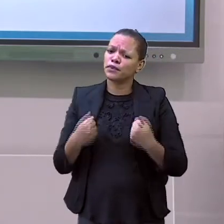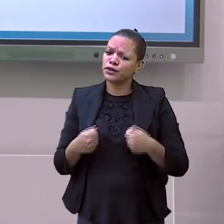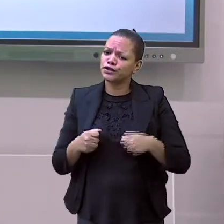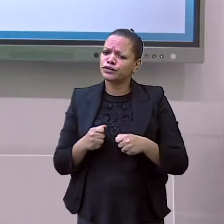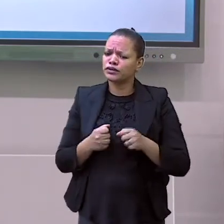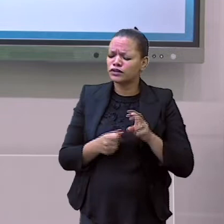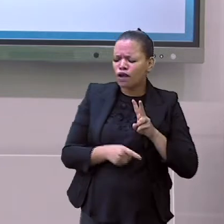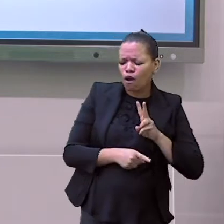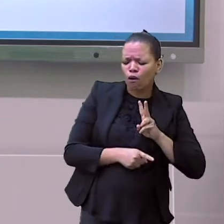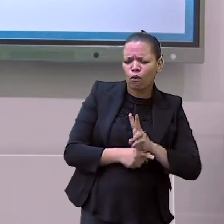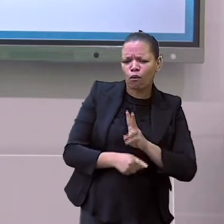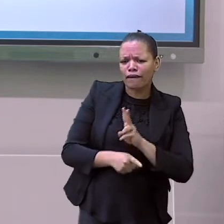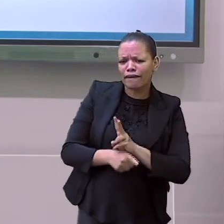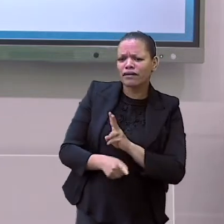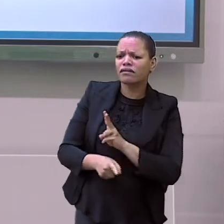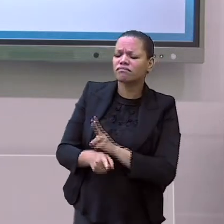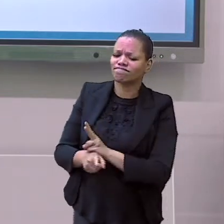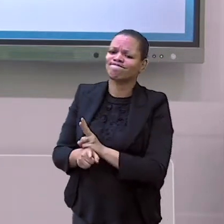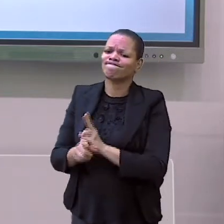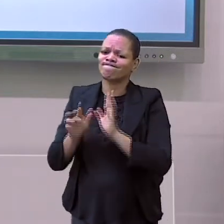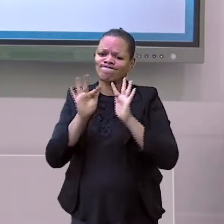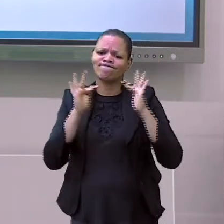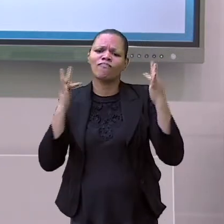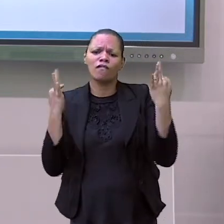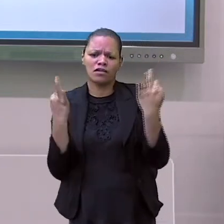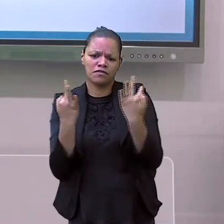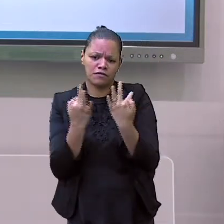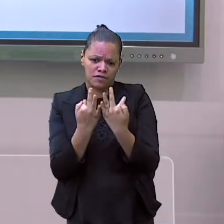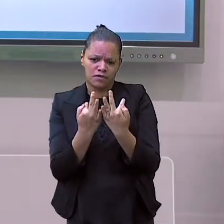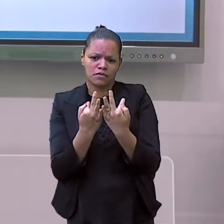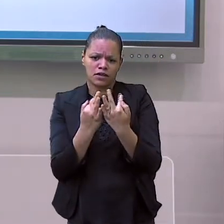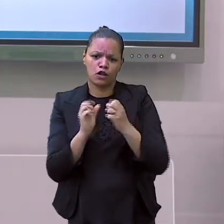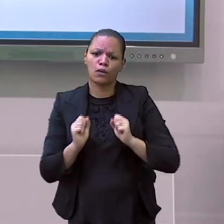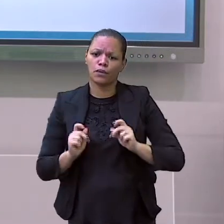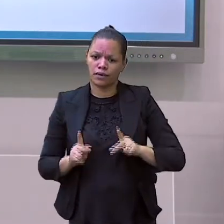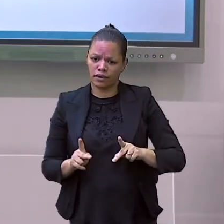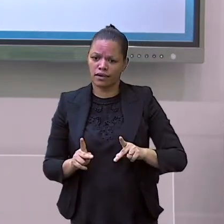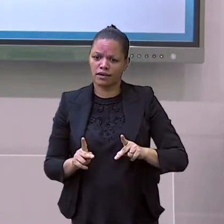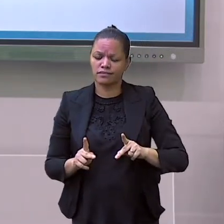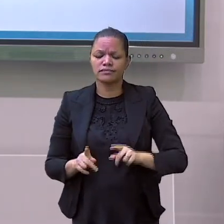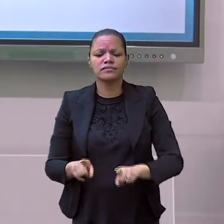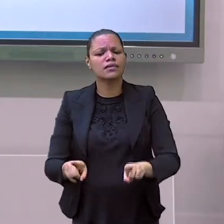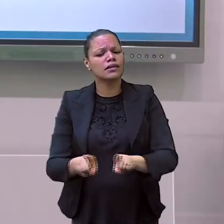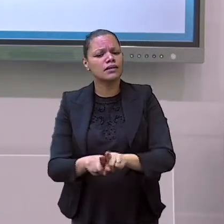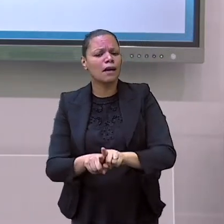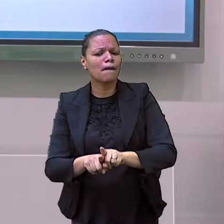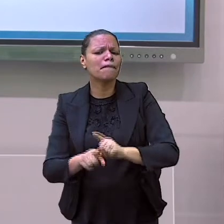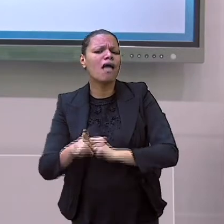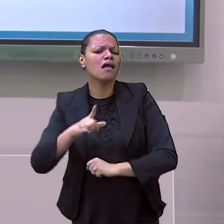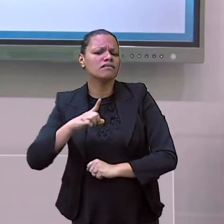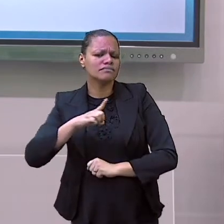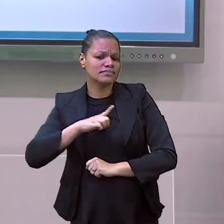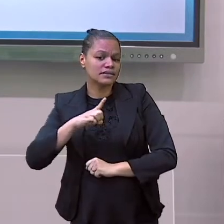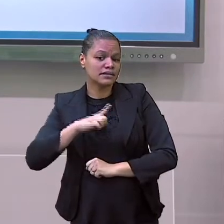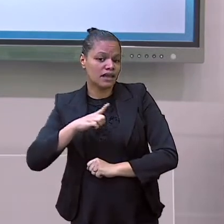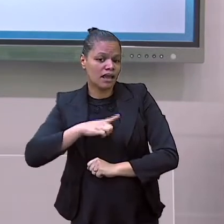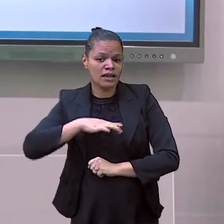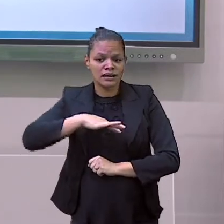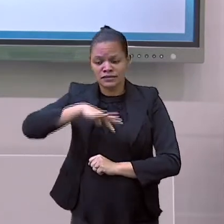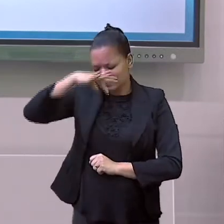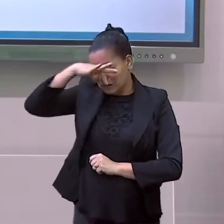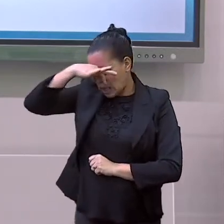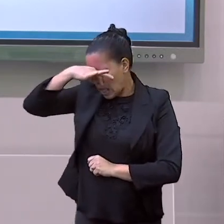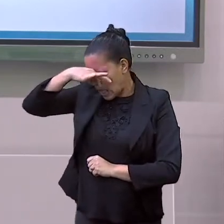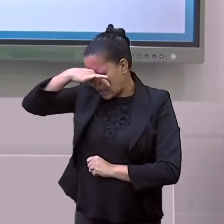também não venham ser contagiados. E nós temos a influenza que nós chamamos de gripe, né?